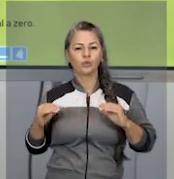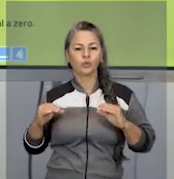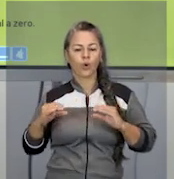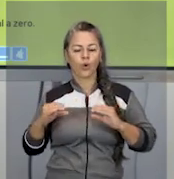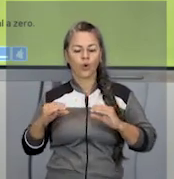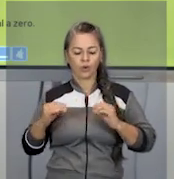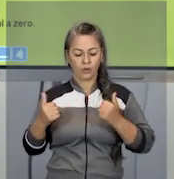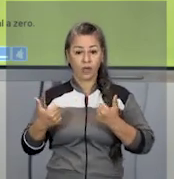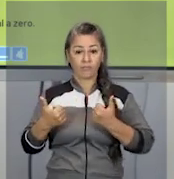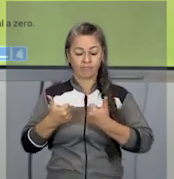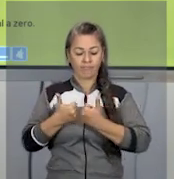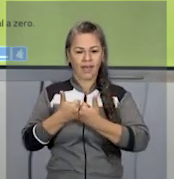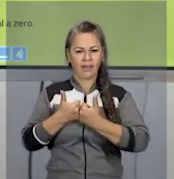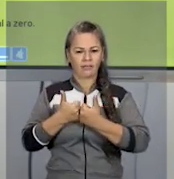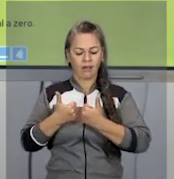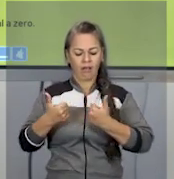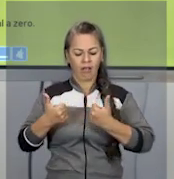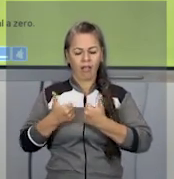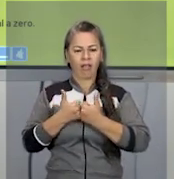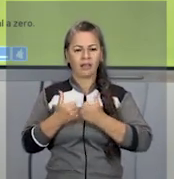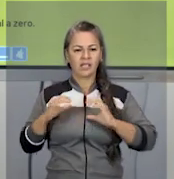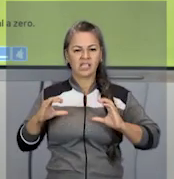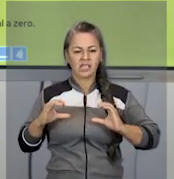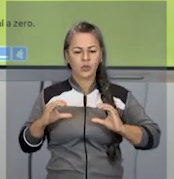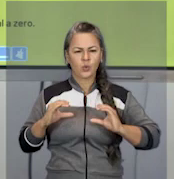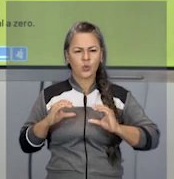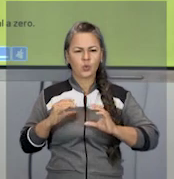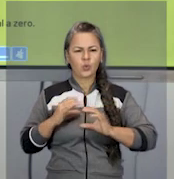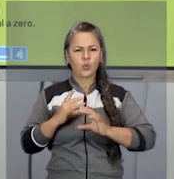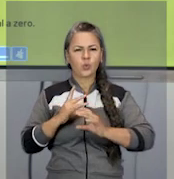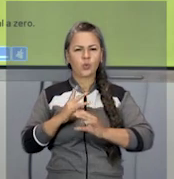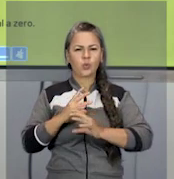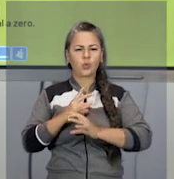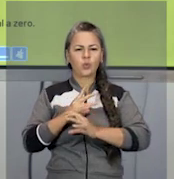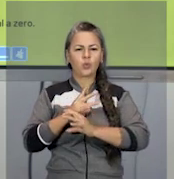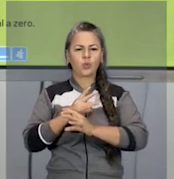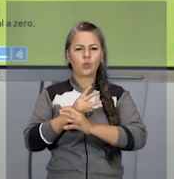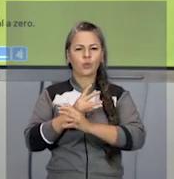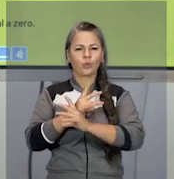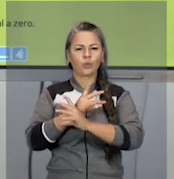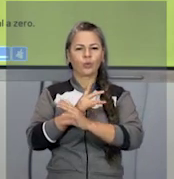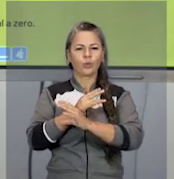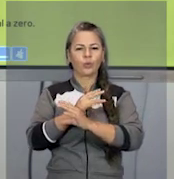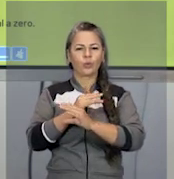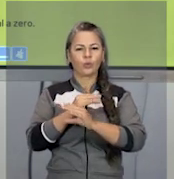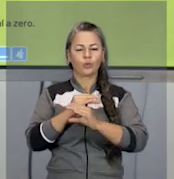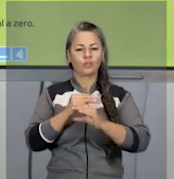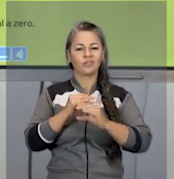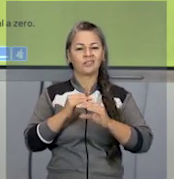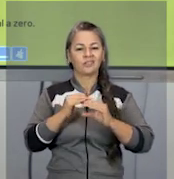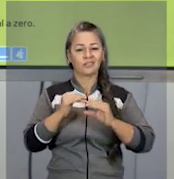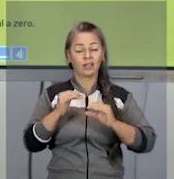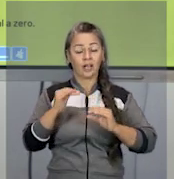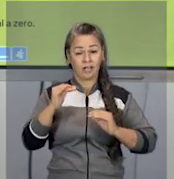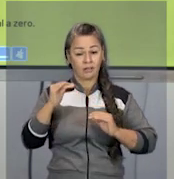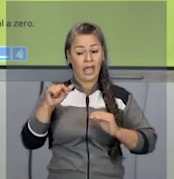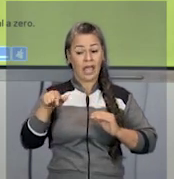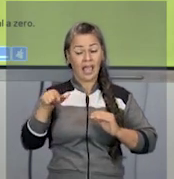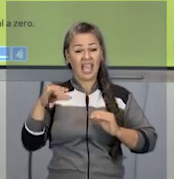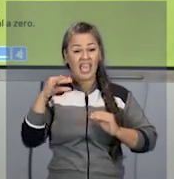térmico. Vai haver o objeto quente, vai haver aquele frio, assim que eles entrarem em contato, o que está